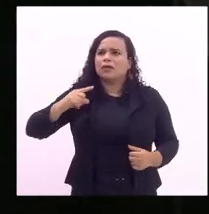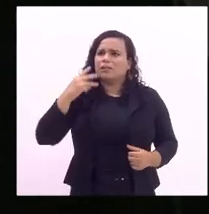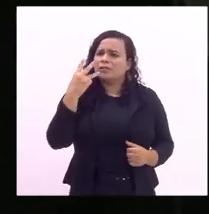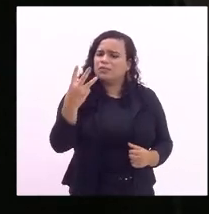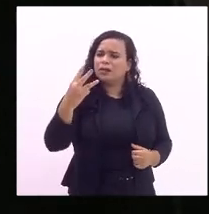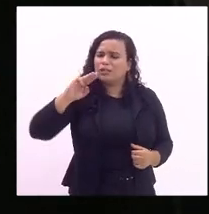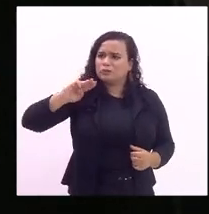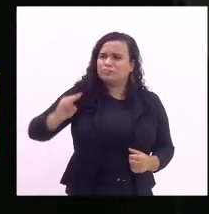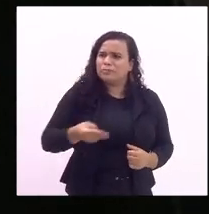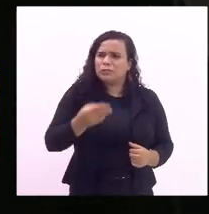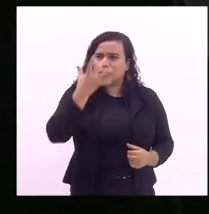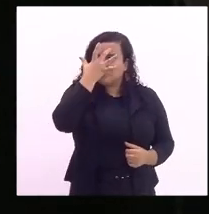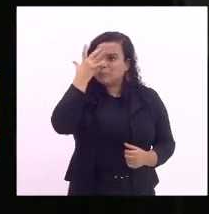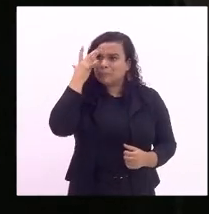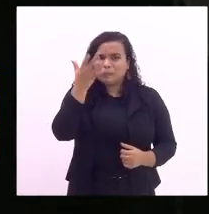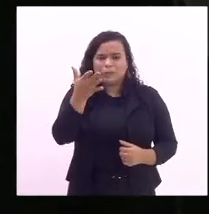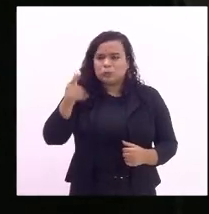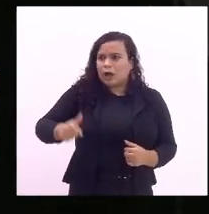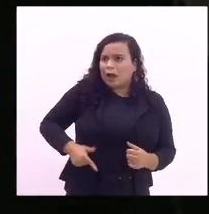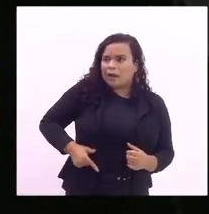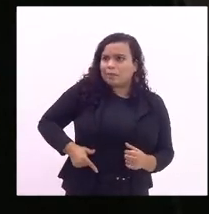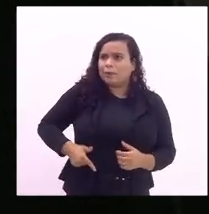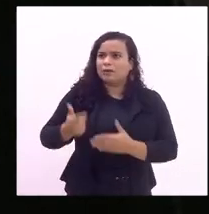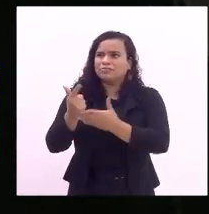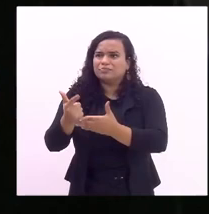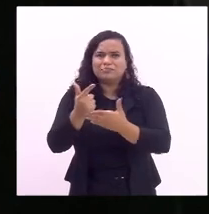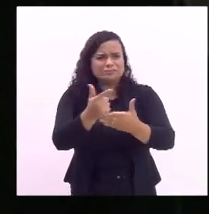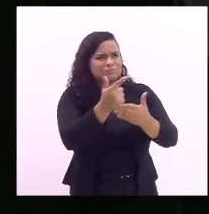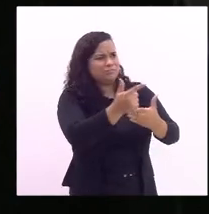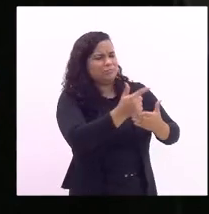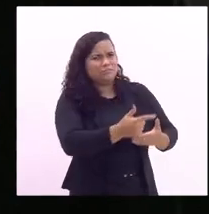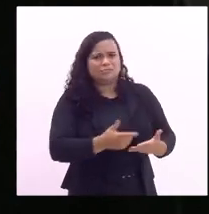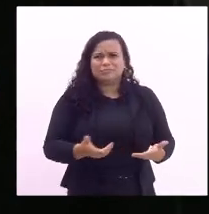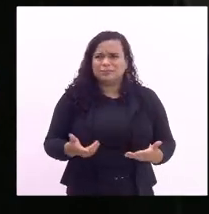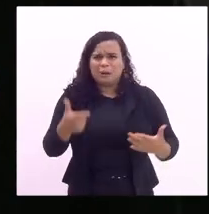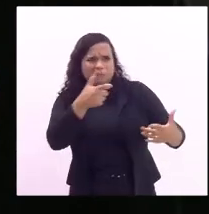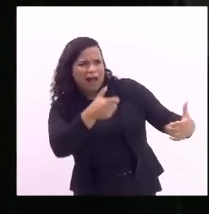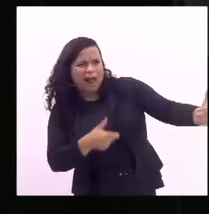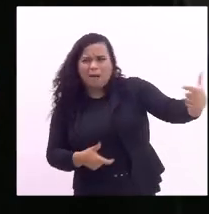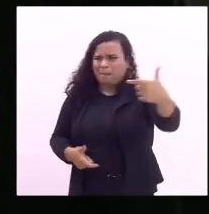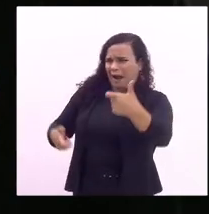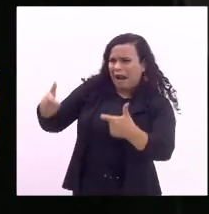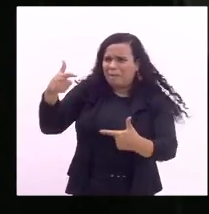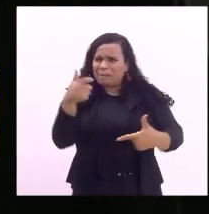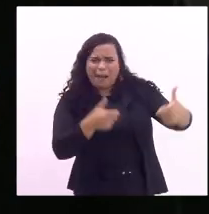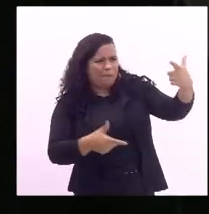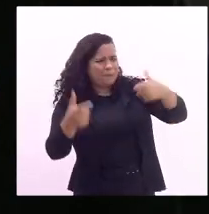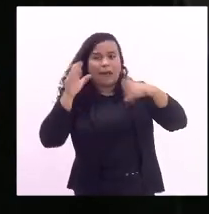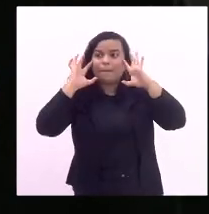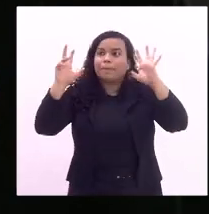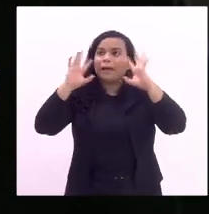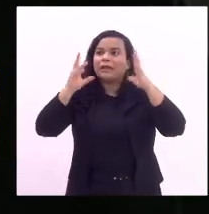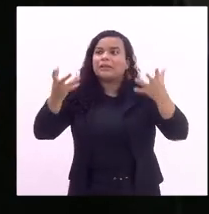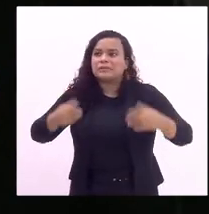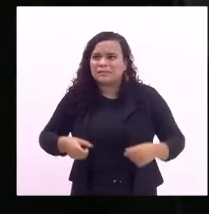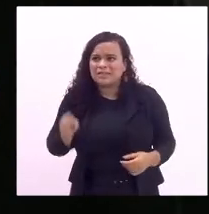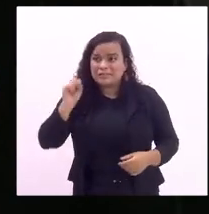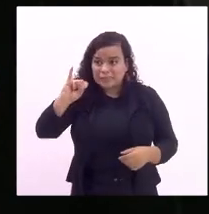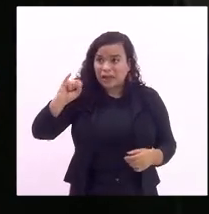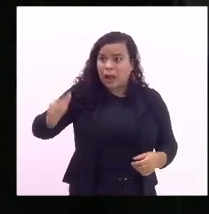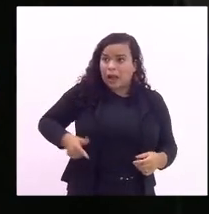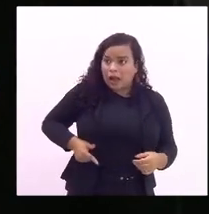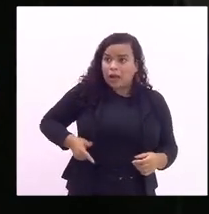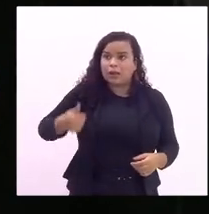de pessoas armadas, uma atirando contra a outra, porque se eu tiver uma